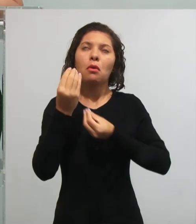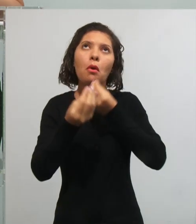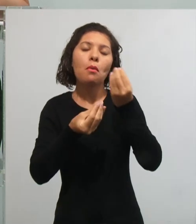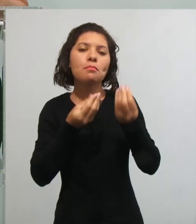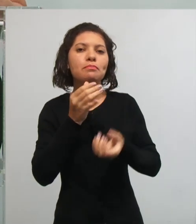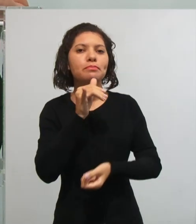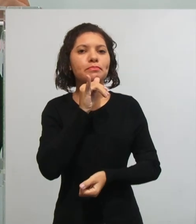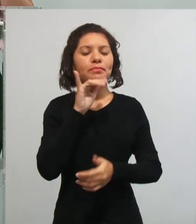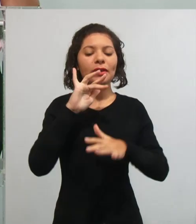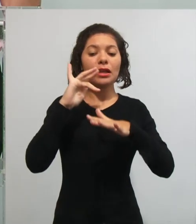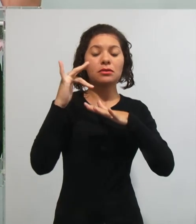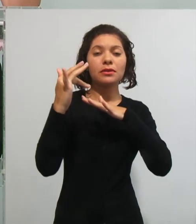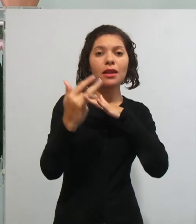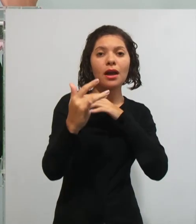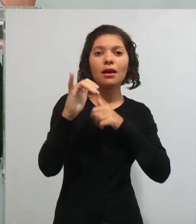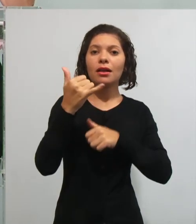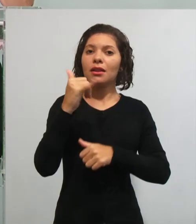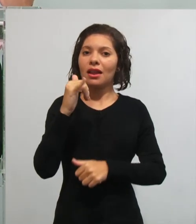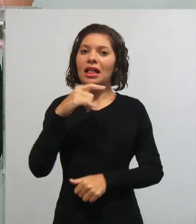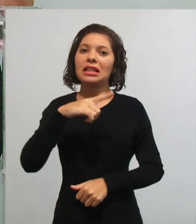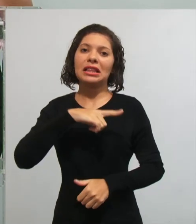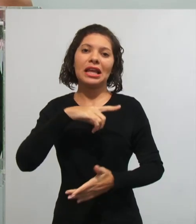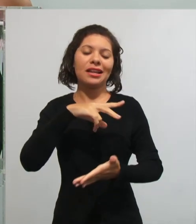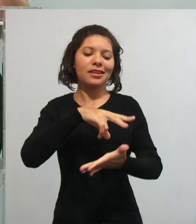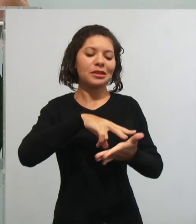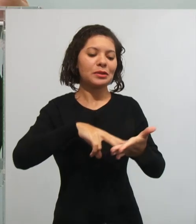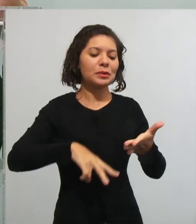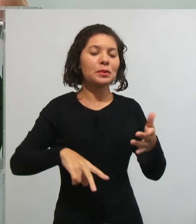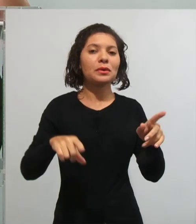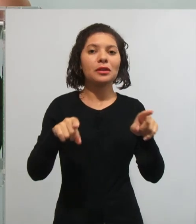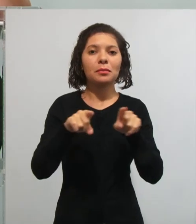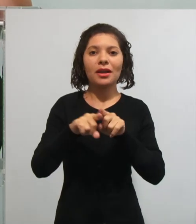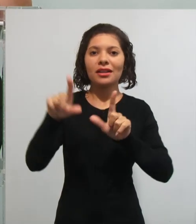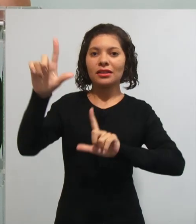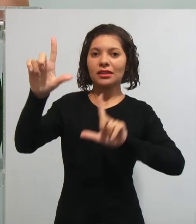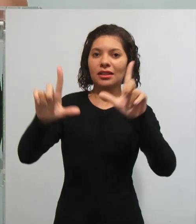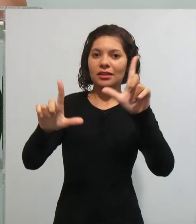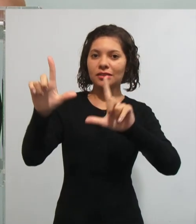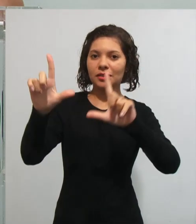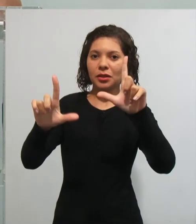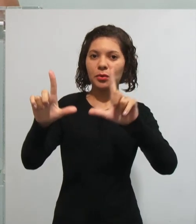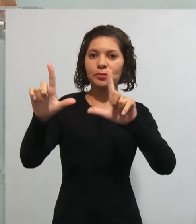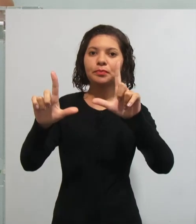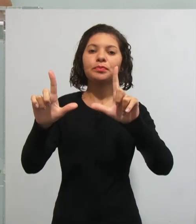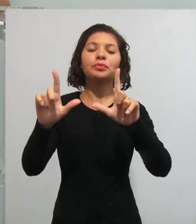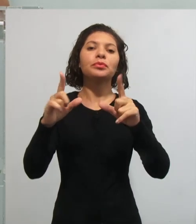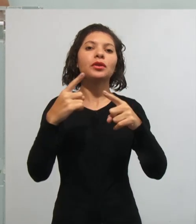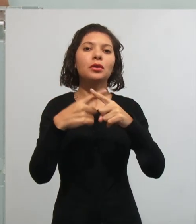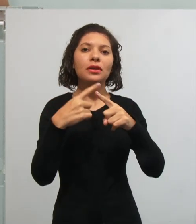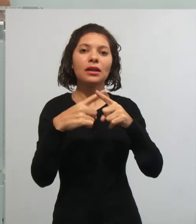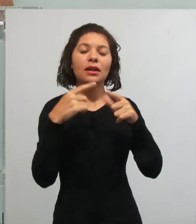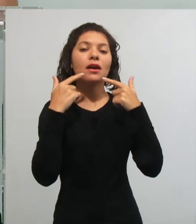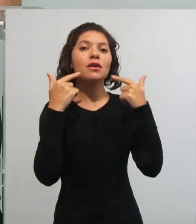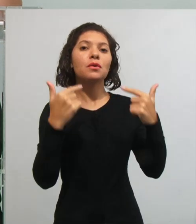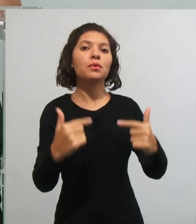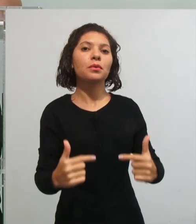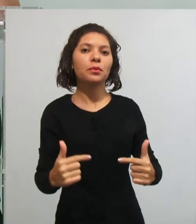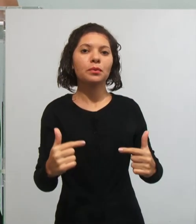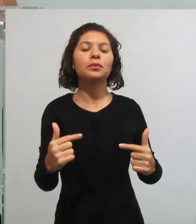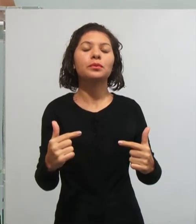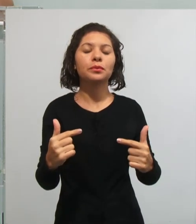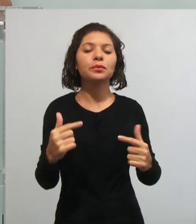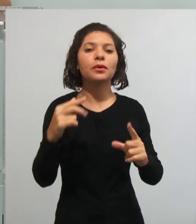né, no nosso celular, seja da televisão, porque eu falei que a linguagem, que